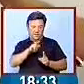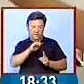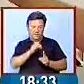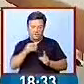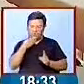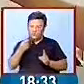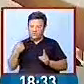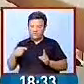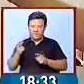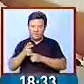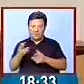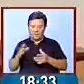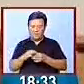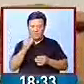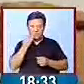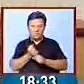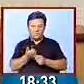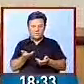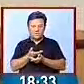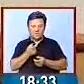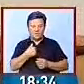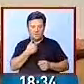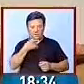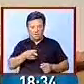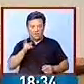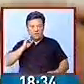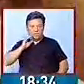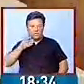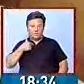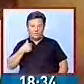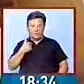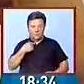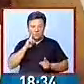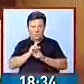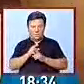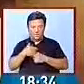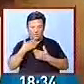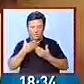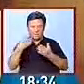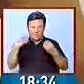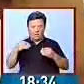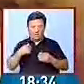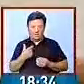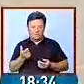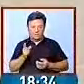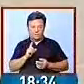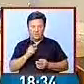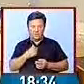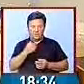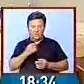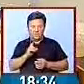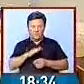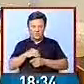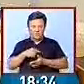nas residências artísticas, como é que funciona para si? Ah, é fundamental. Eu continuo a dar aulas. Justamente, não é porque